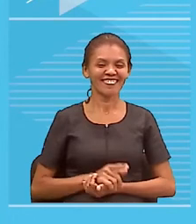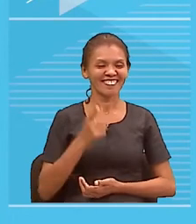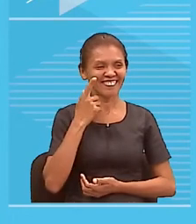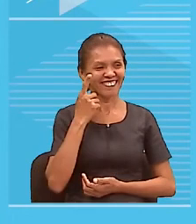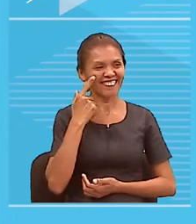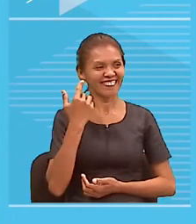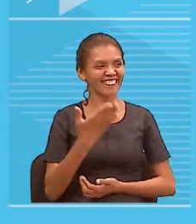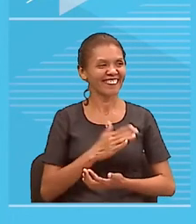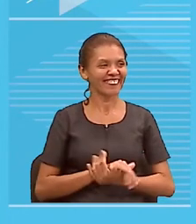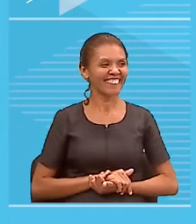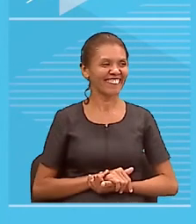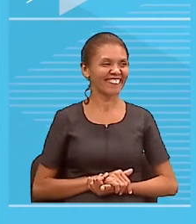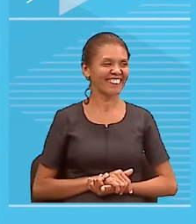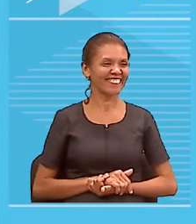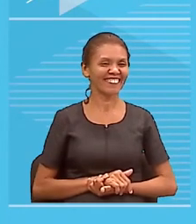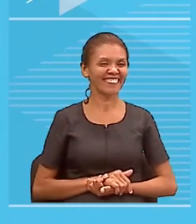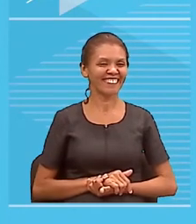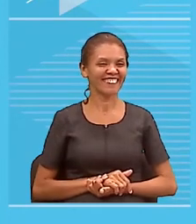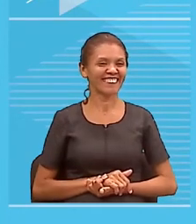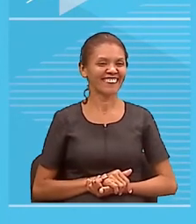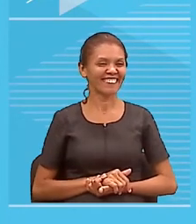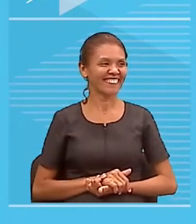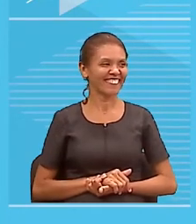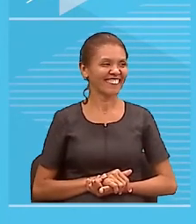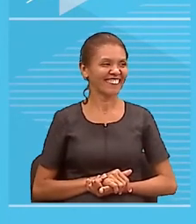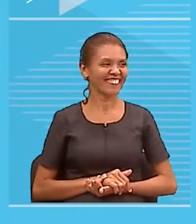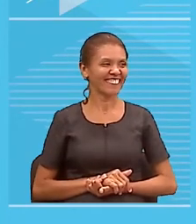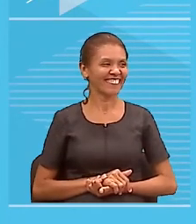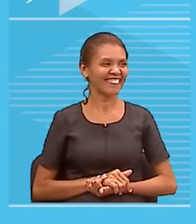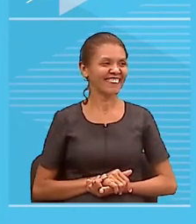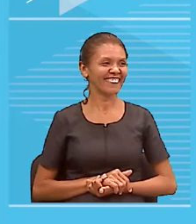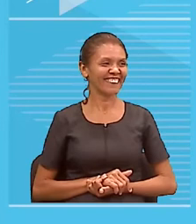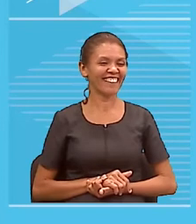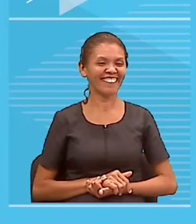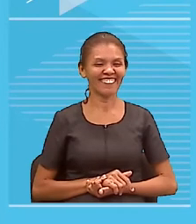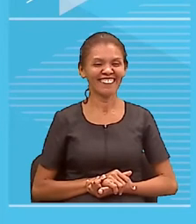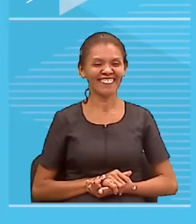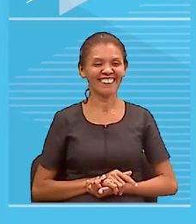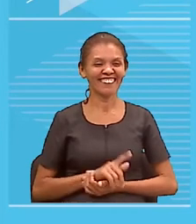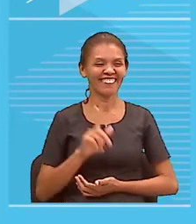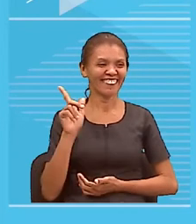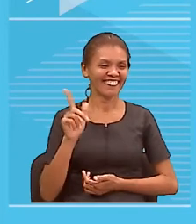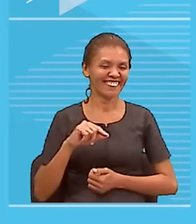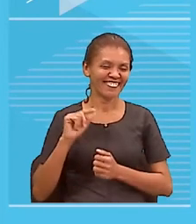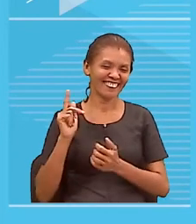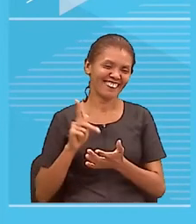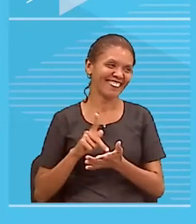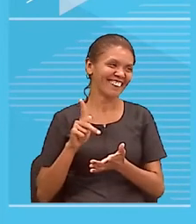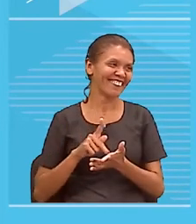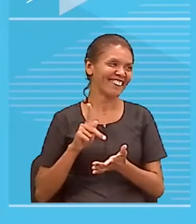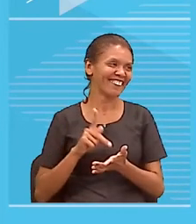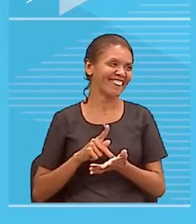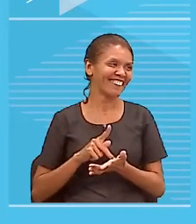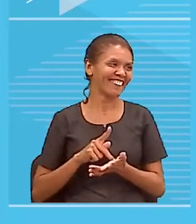quando é os creme craque Eita o creme tracção com café e tá com a manteiga e vá um